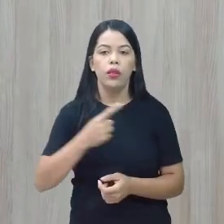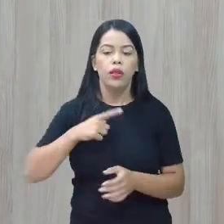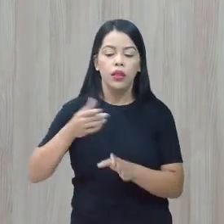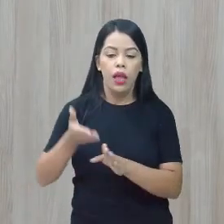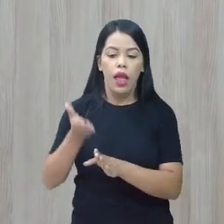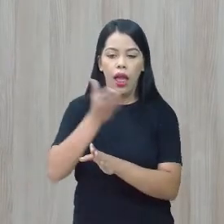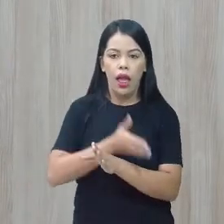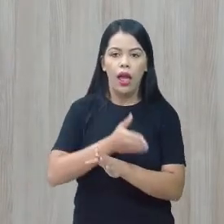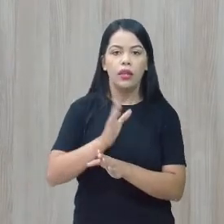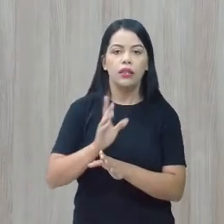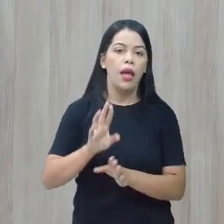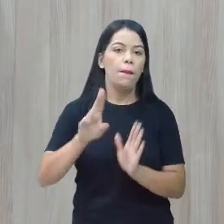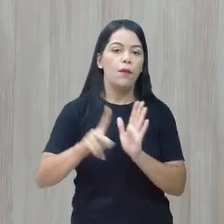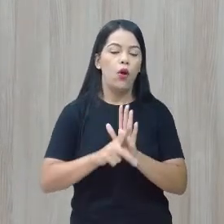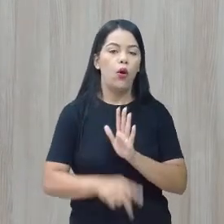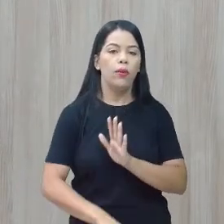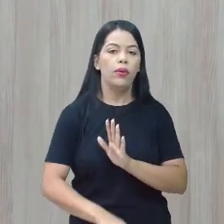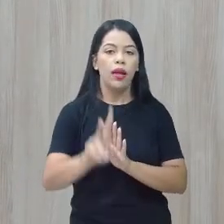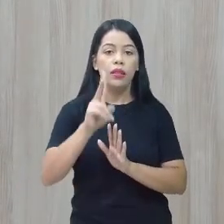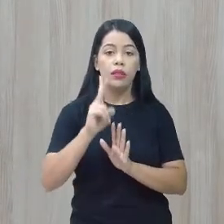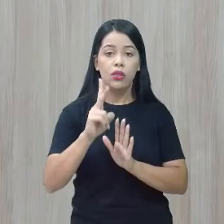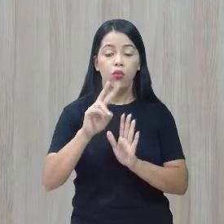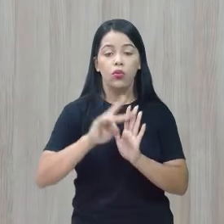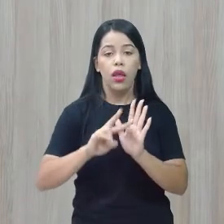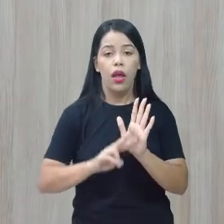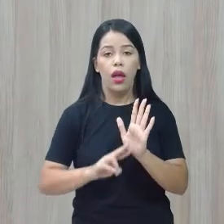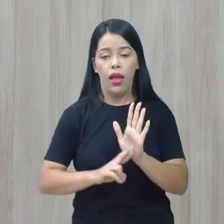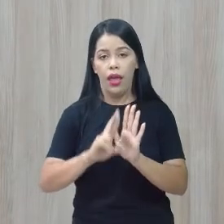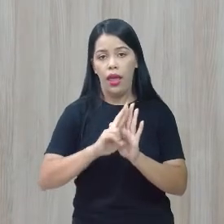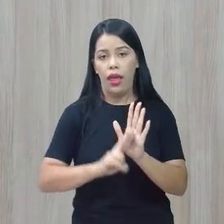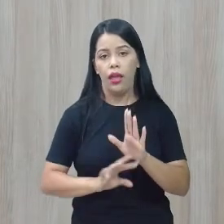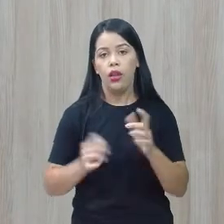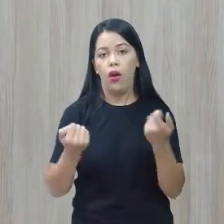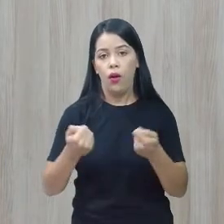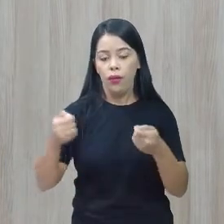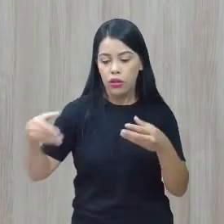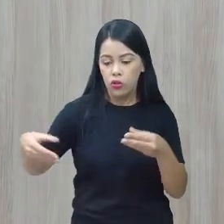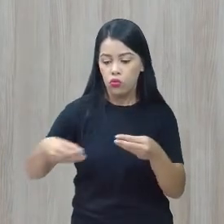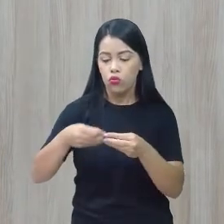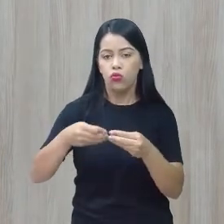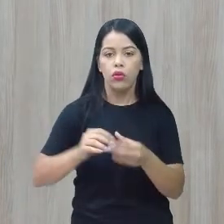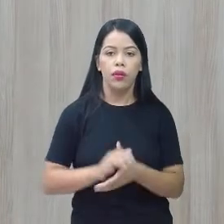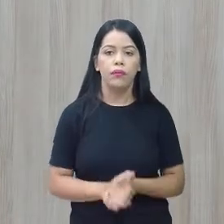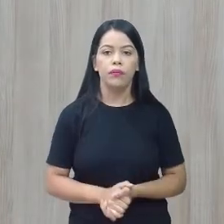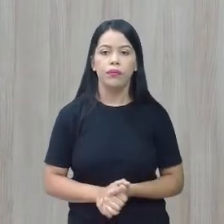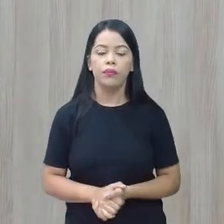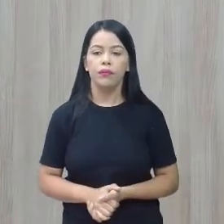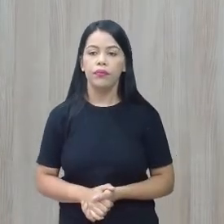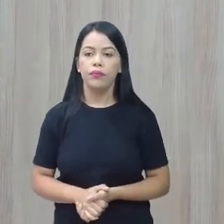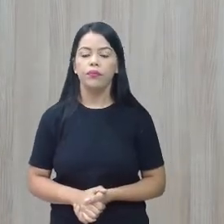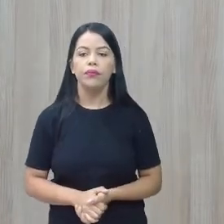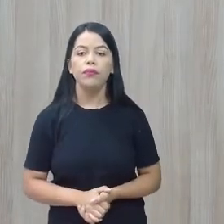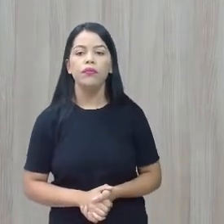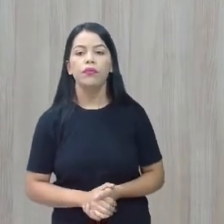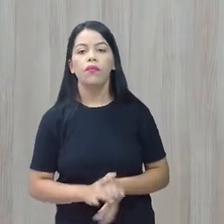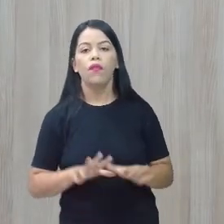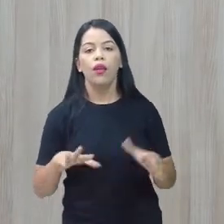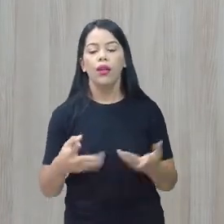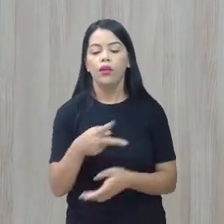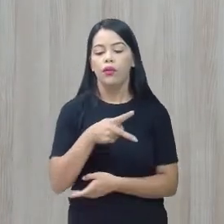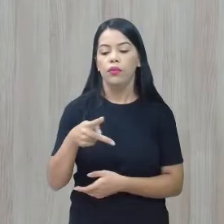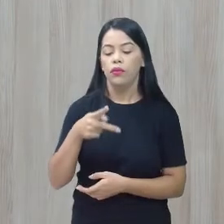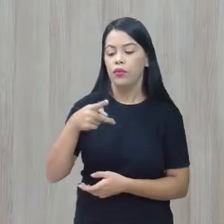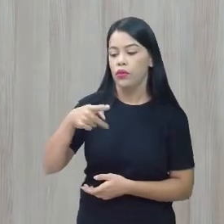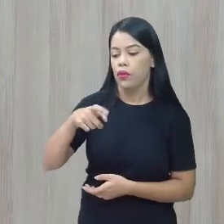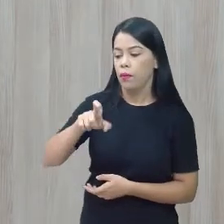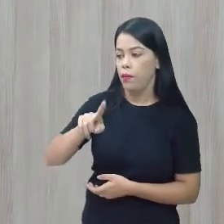segunda regrinha e eu preciso adicionar 1 na casa base que a gente utilizou, tá certo? E aí, professor Pedro, tem